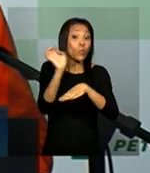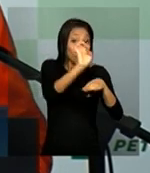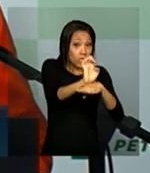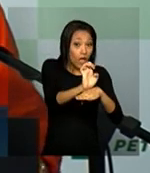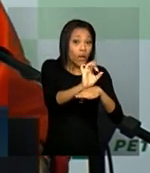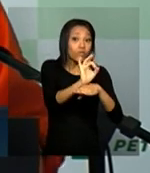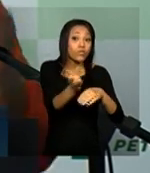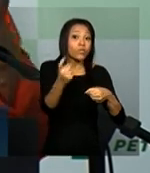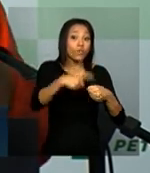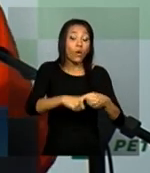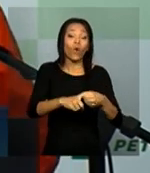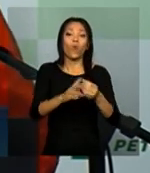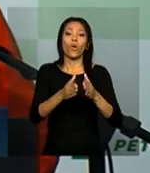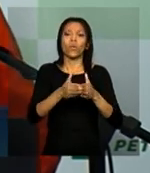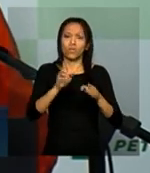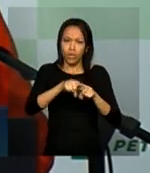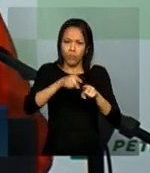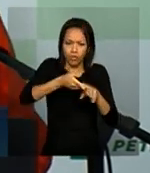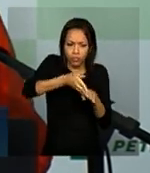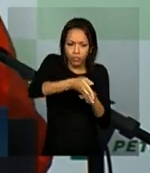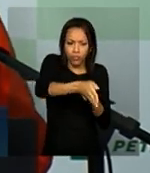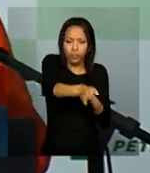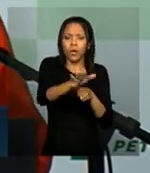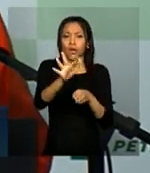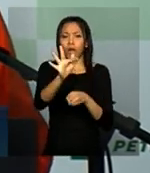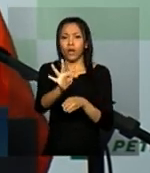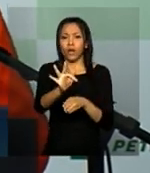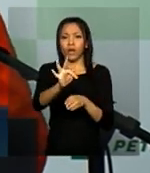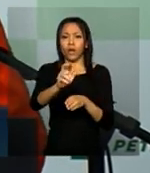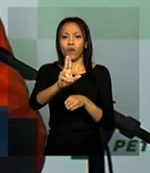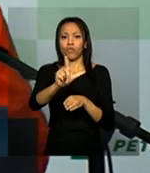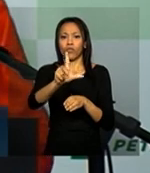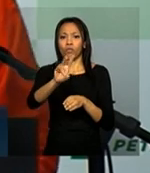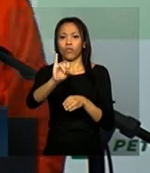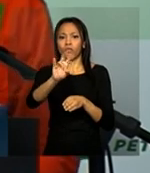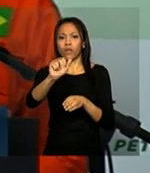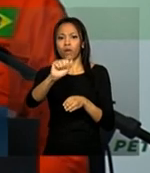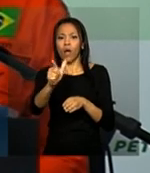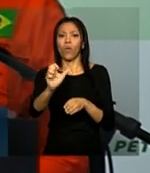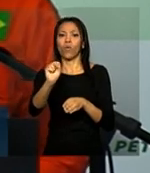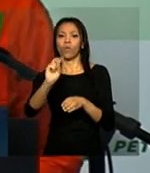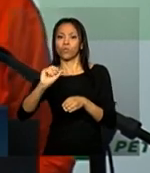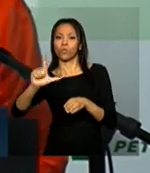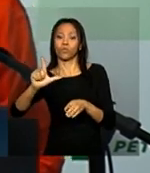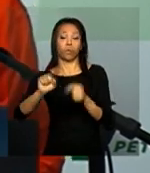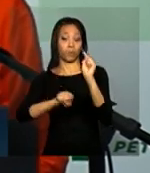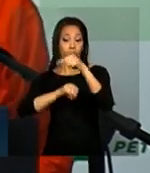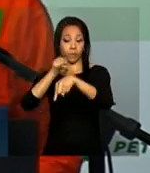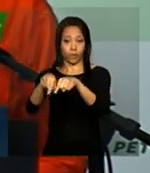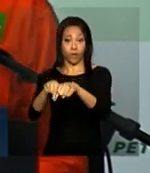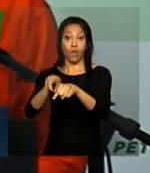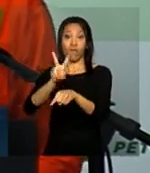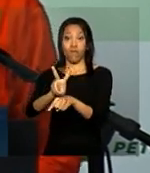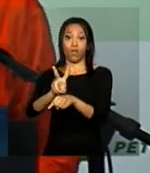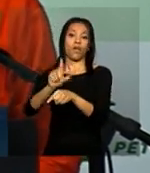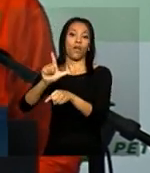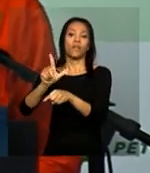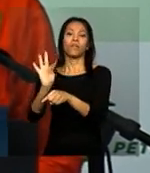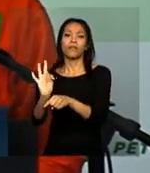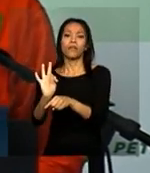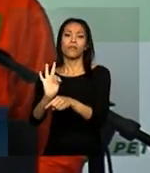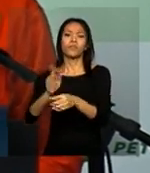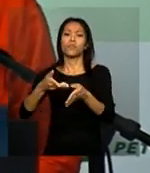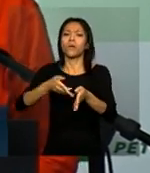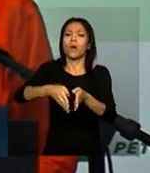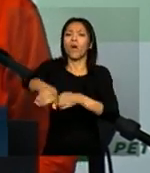corredor fluvial sul. Basicamente, seria o seguinte, no VLT, o VLT da Avenida